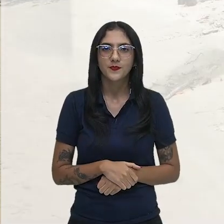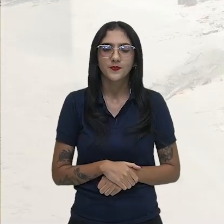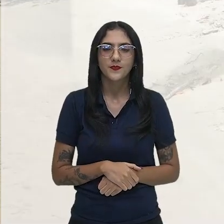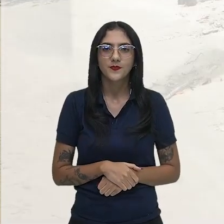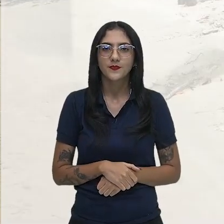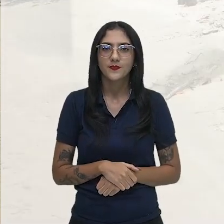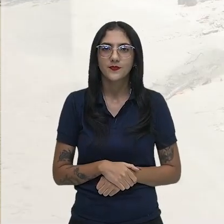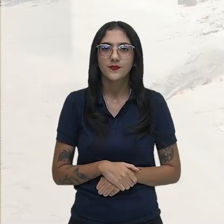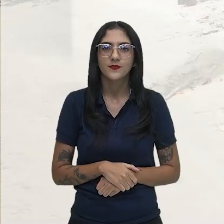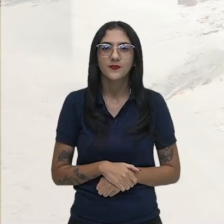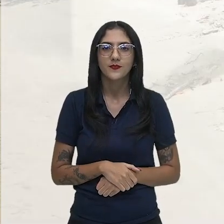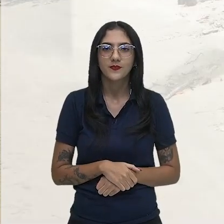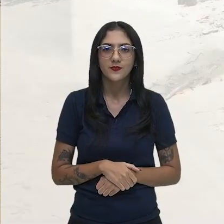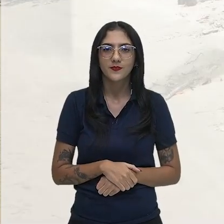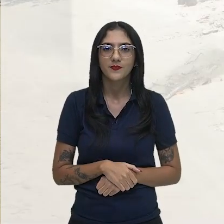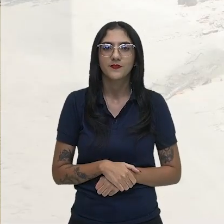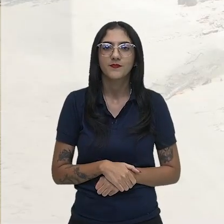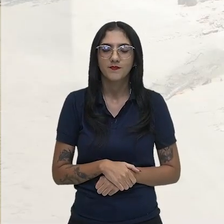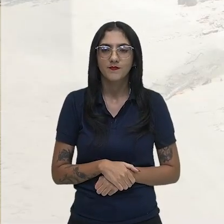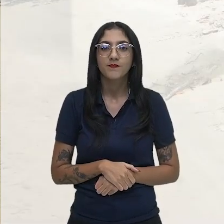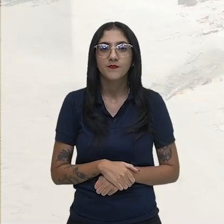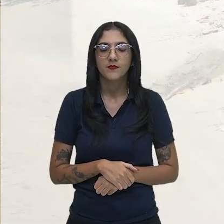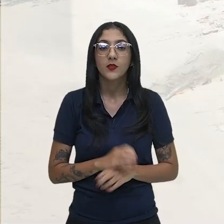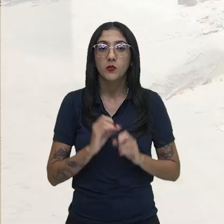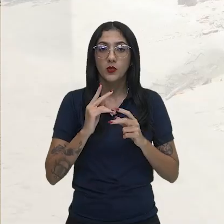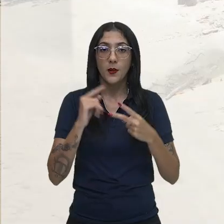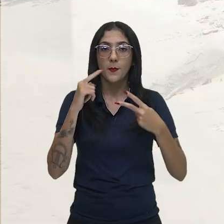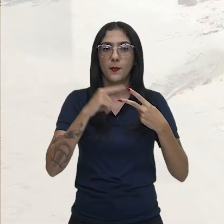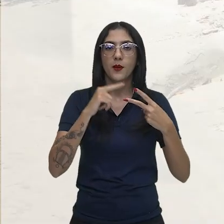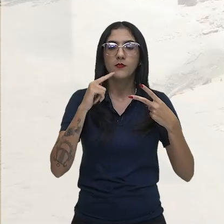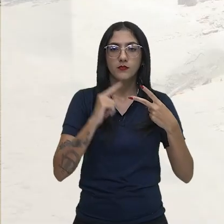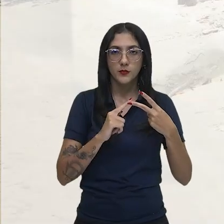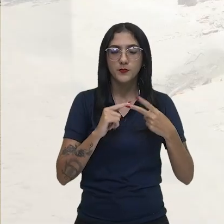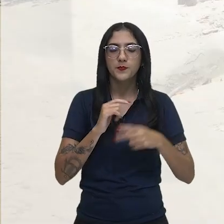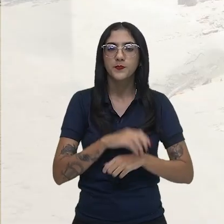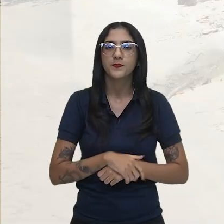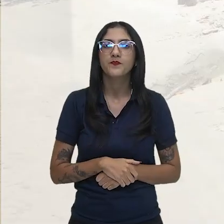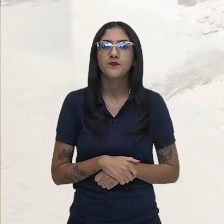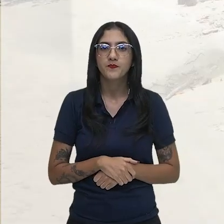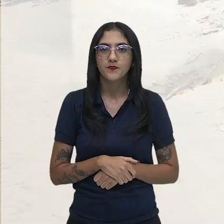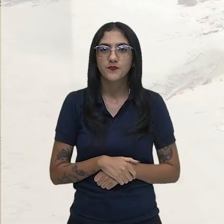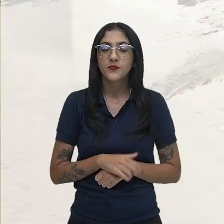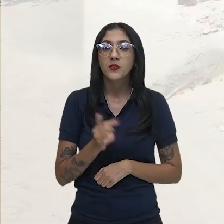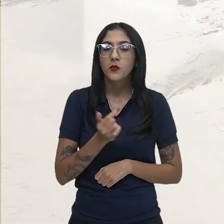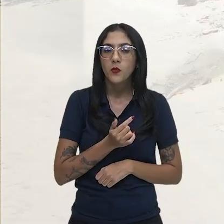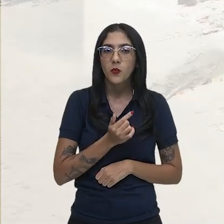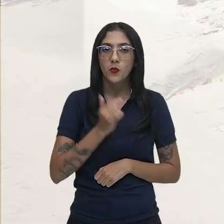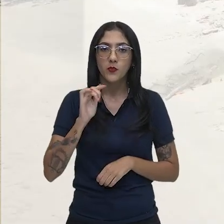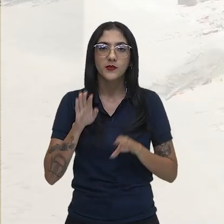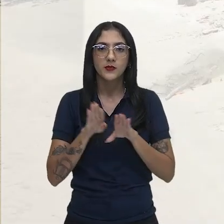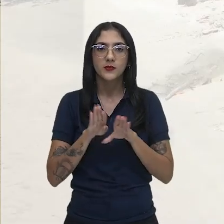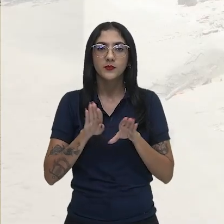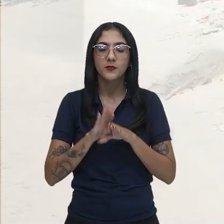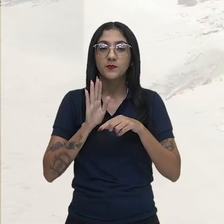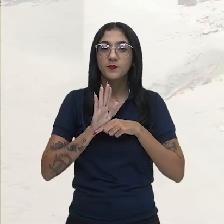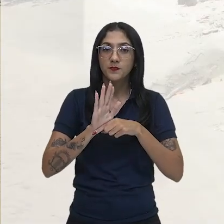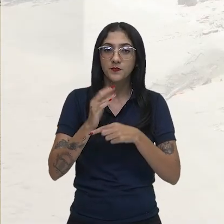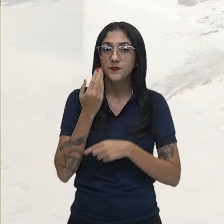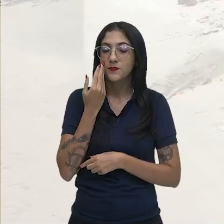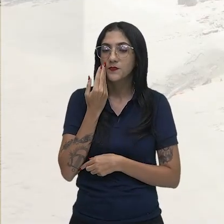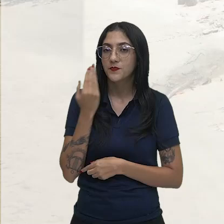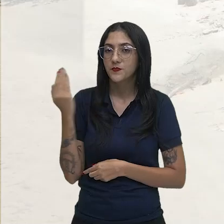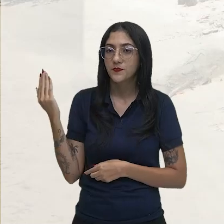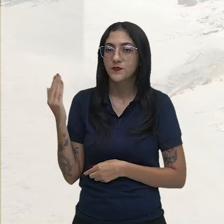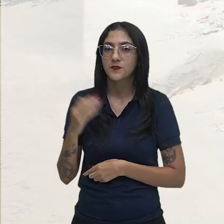tá? Muito bem, cabeçada e calçada são golpes de ataque. Prosseguindo, eu quero apresentar para vocês